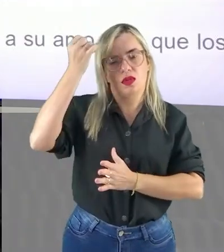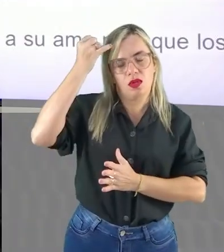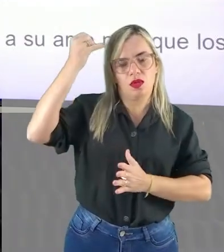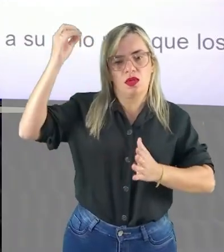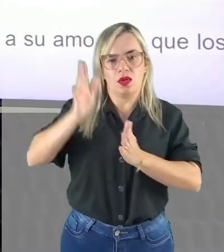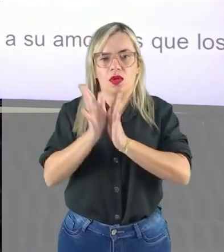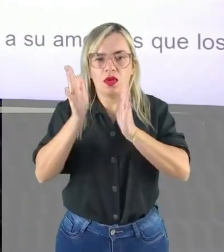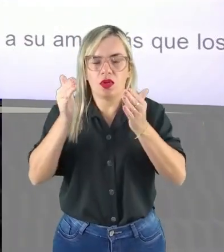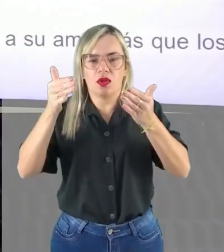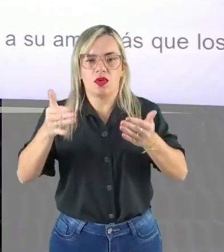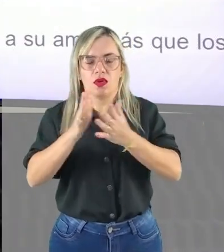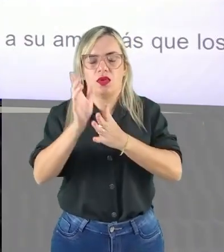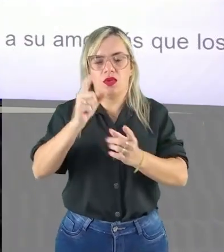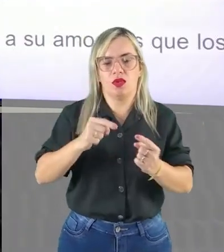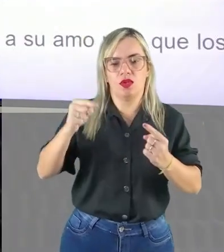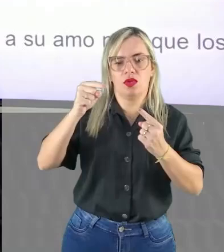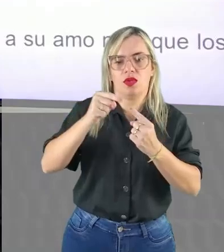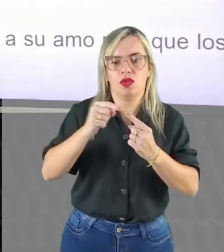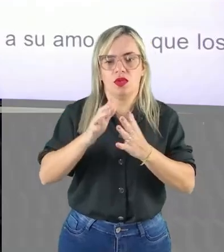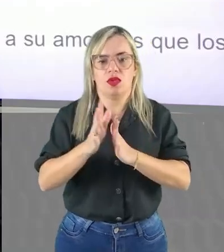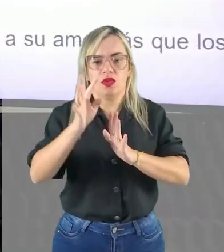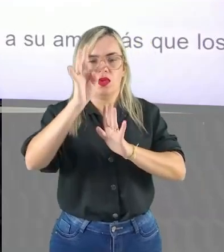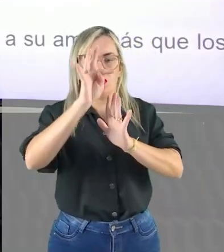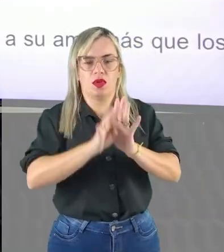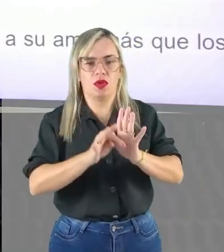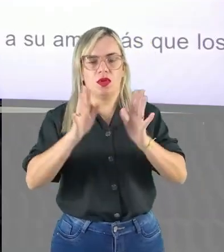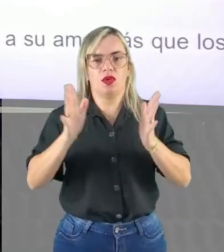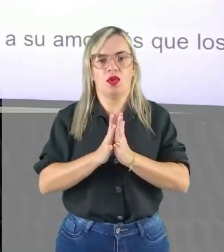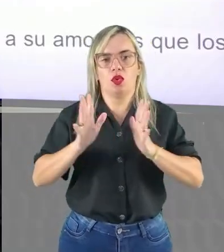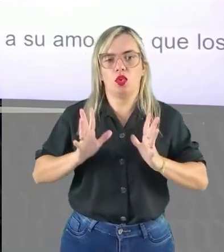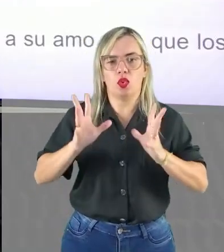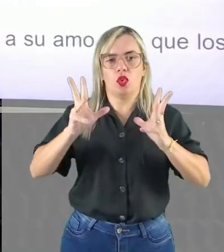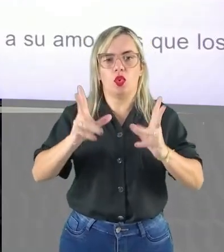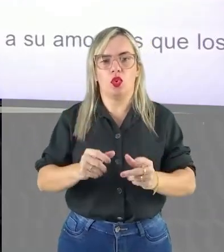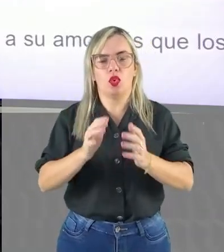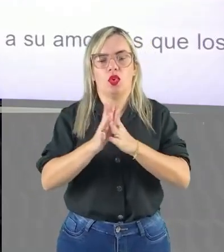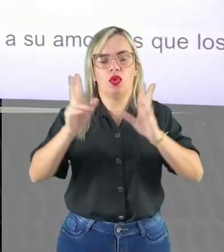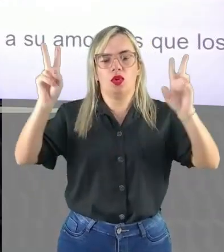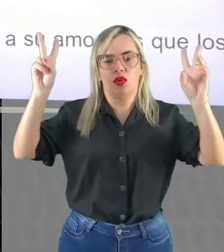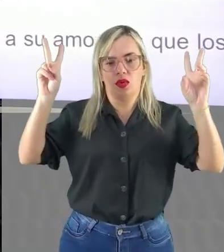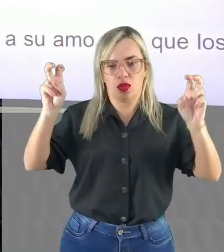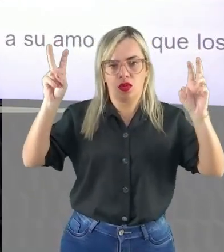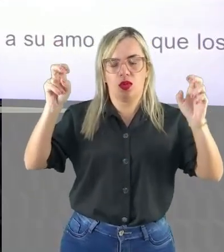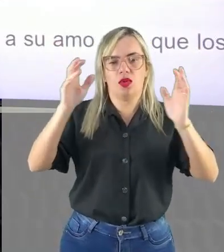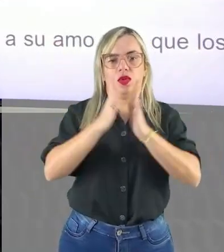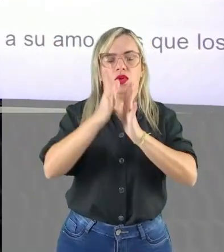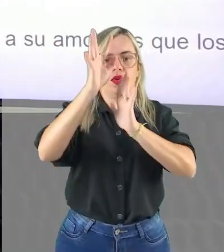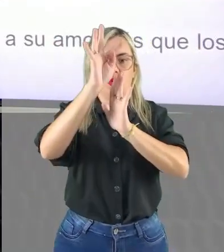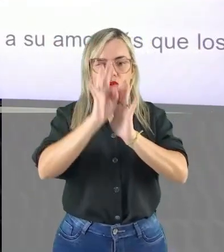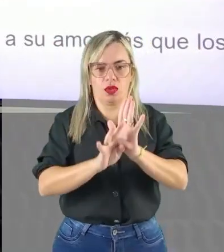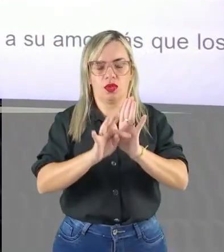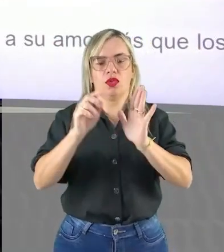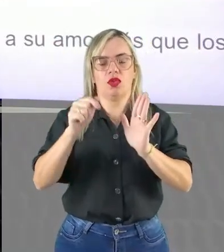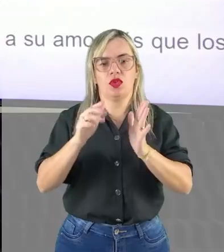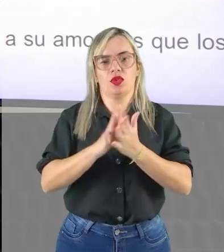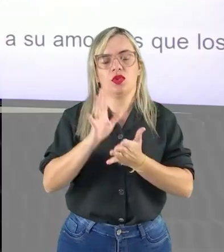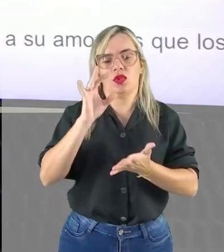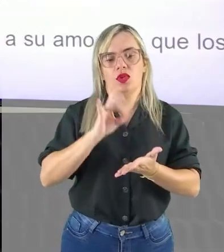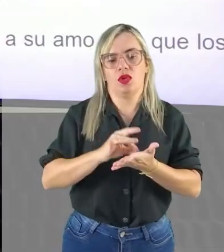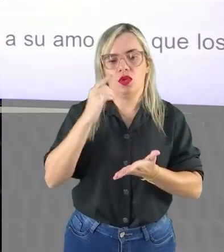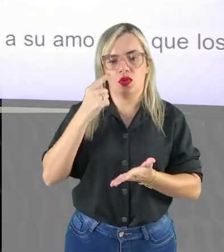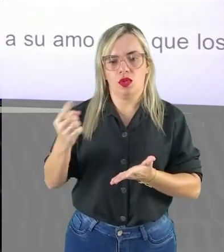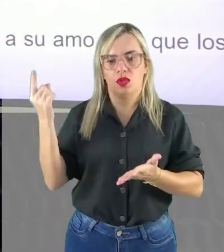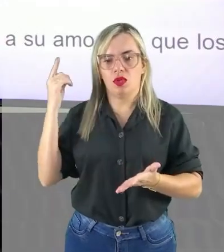central? Qual é o objetivo do texto? Tá? A ideia geral, qual é a temática que aborda esse texto? Então, o que ele diz aqui? O